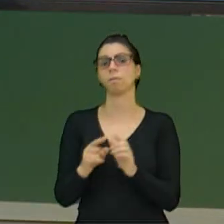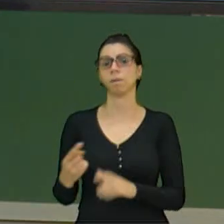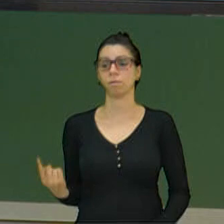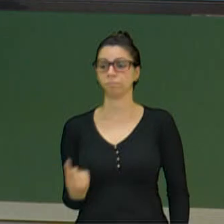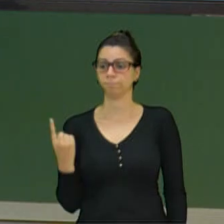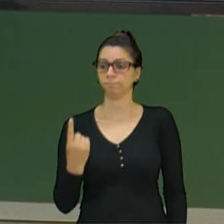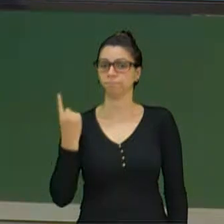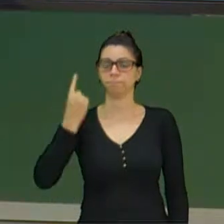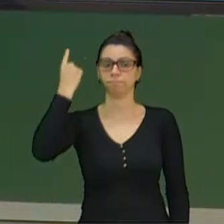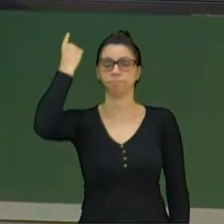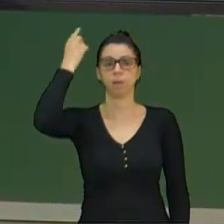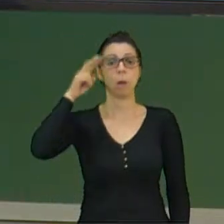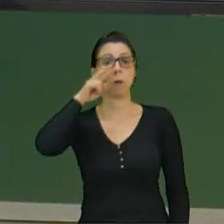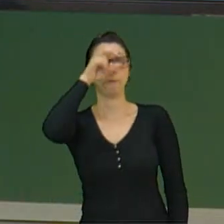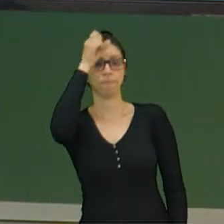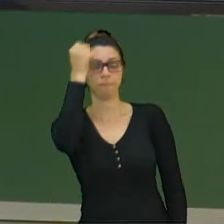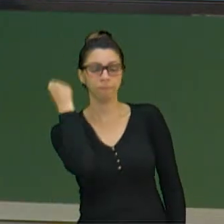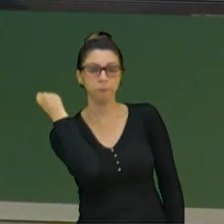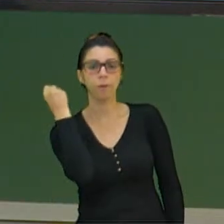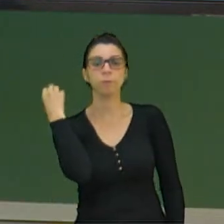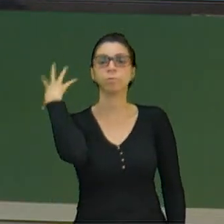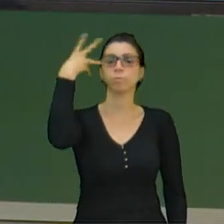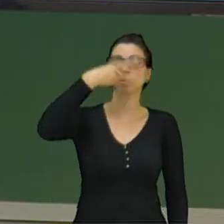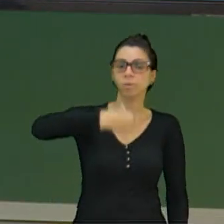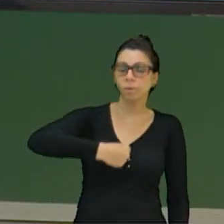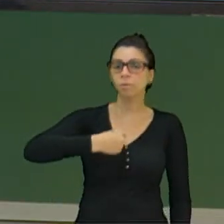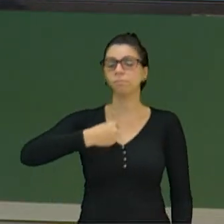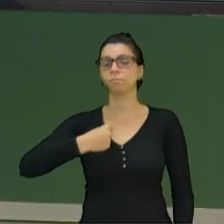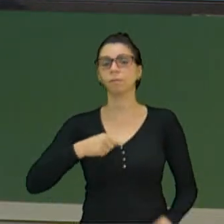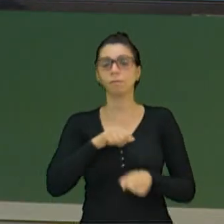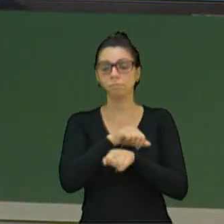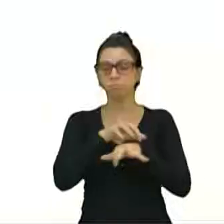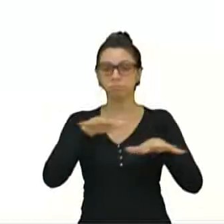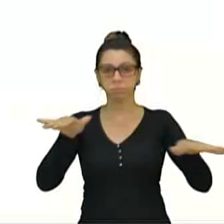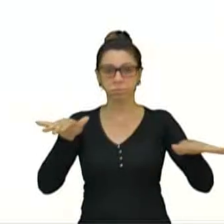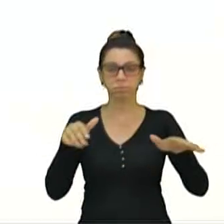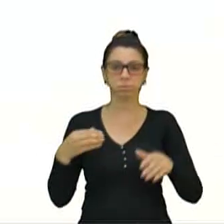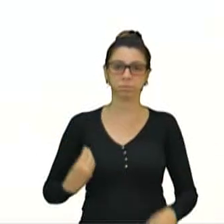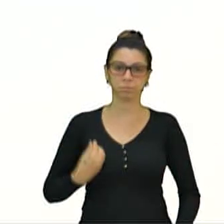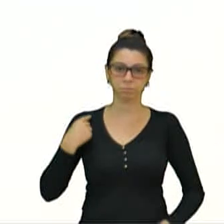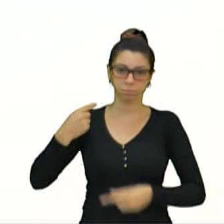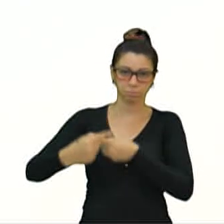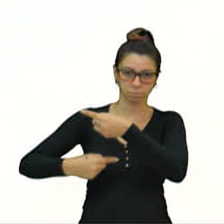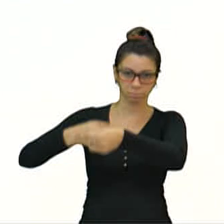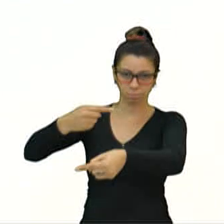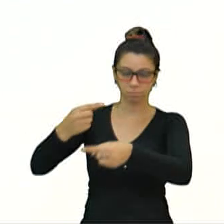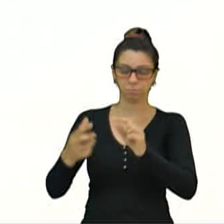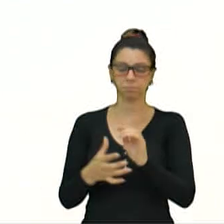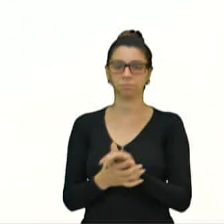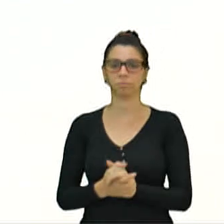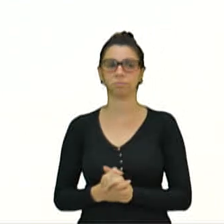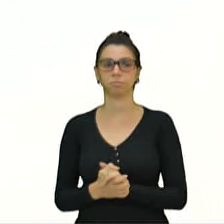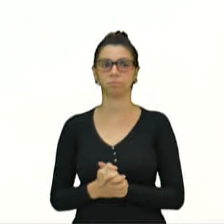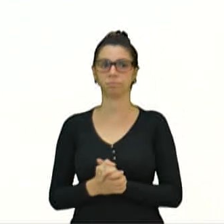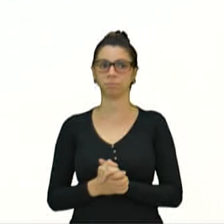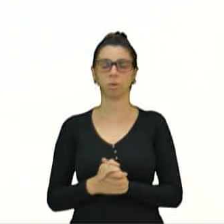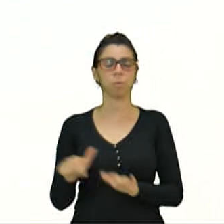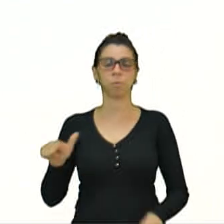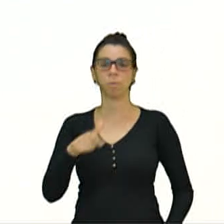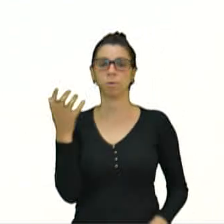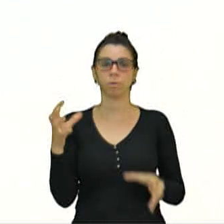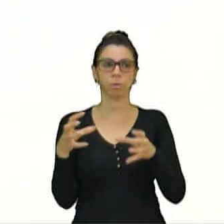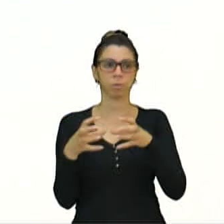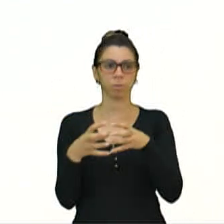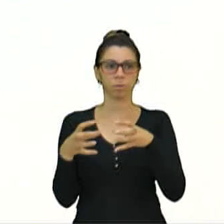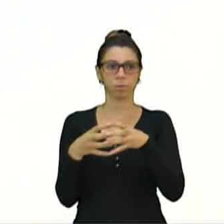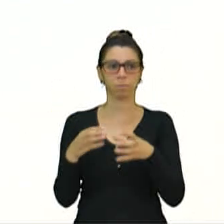fortes, bonitas, produzindo suas sementes. O outro grupo é o grupo das coniferófitas, que